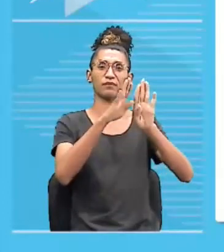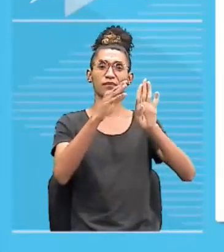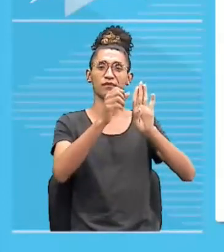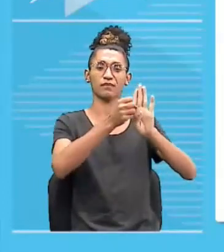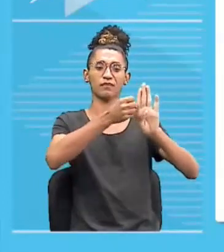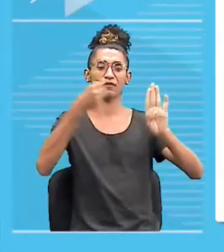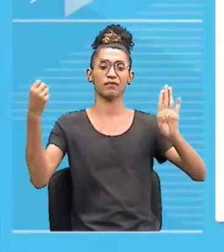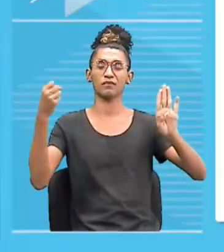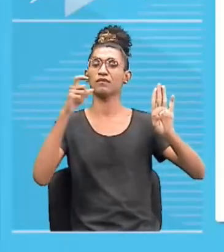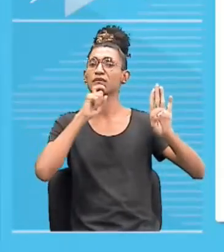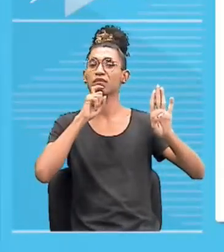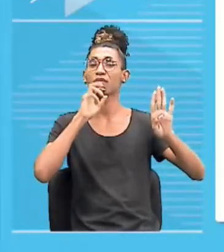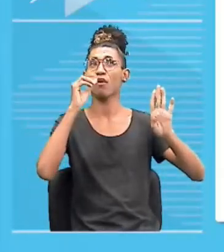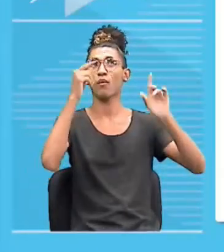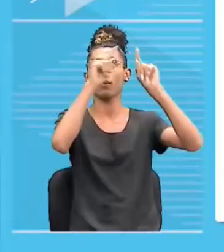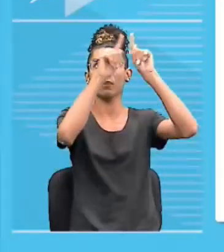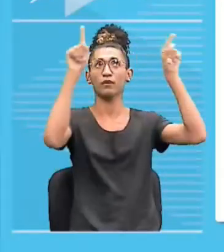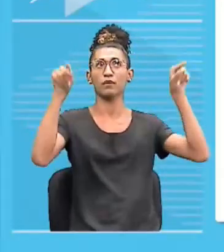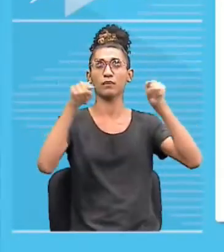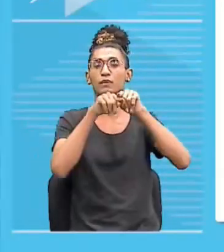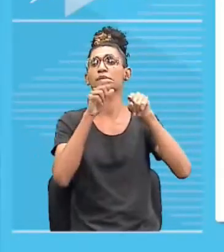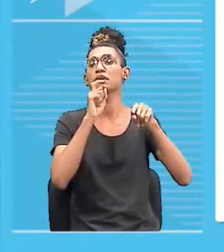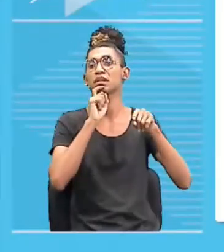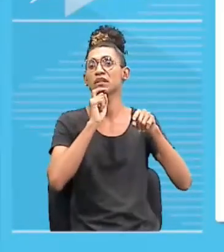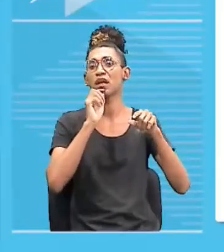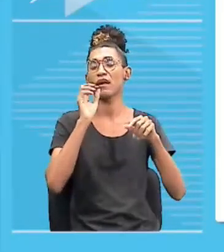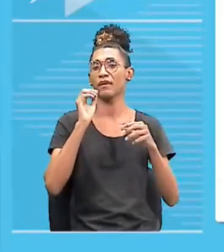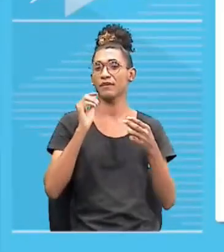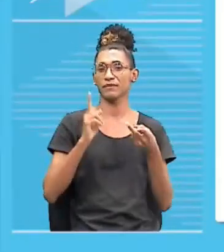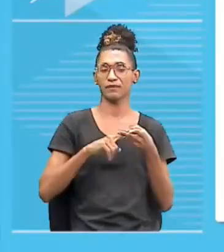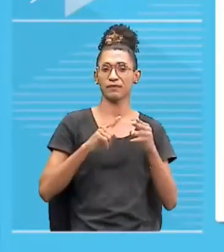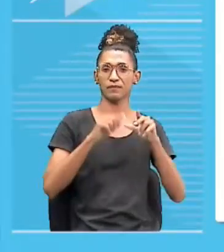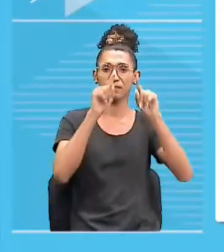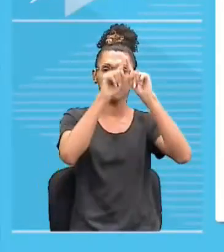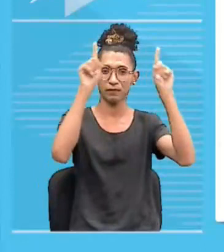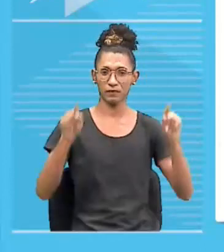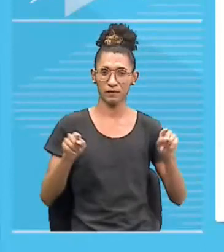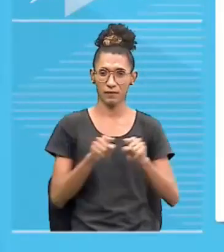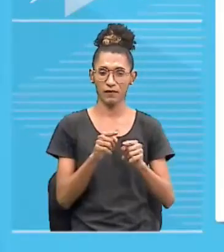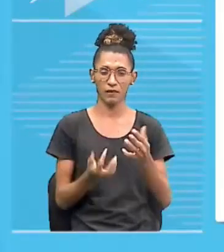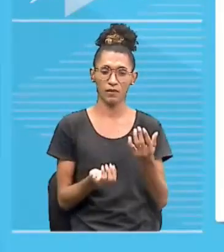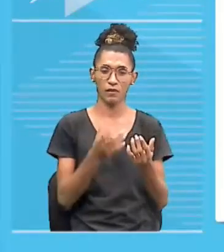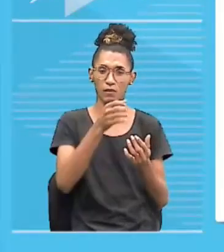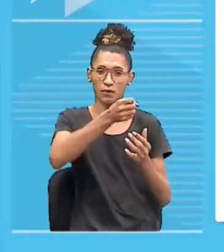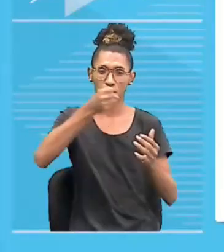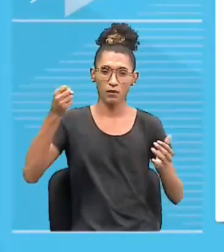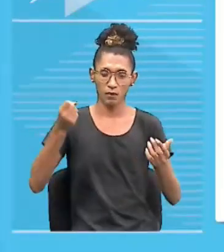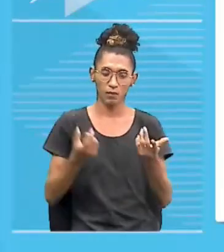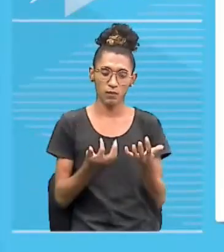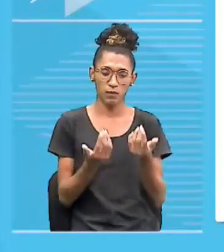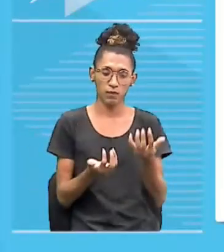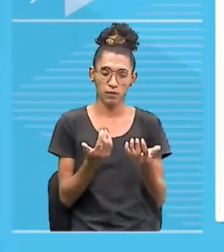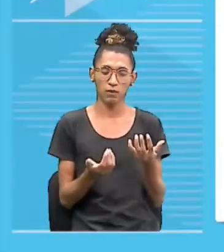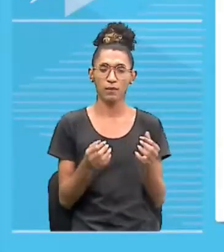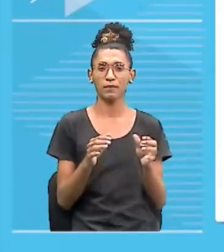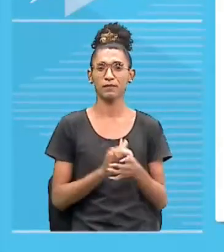um ar-condicionado, ou se você tem um micro-ondas, ou se você